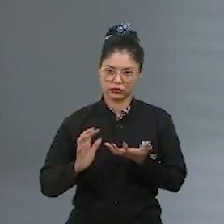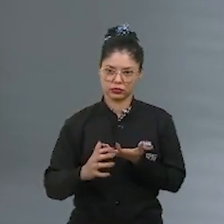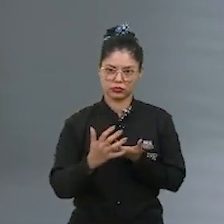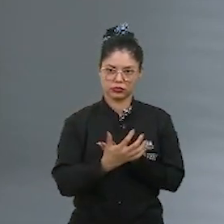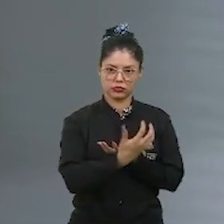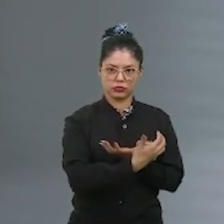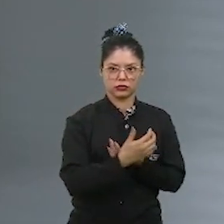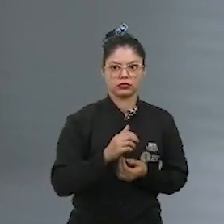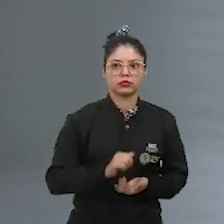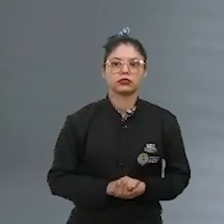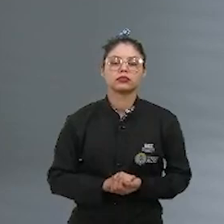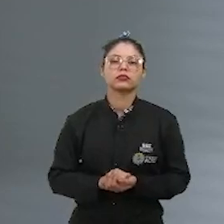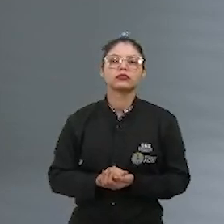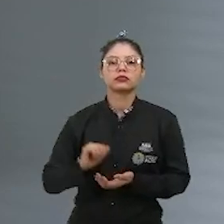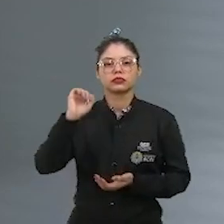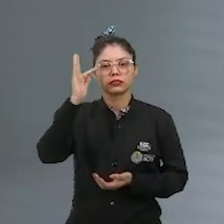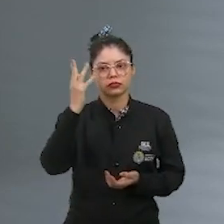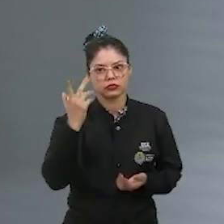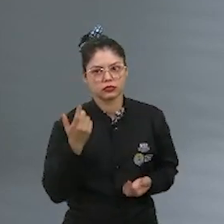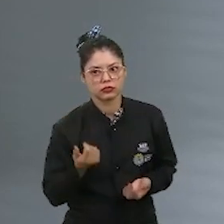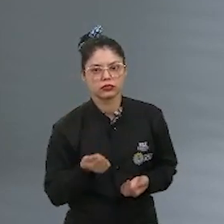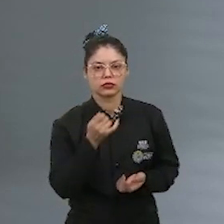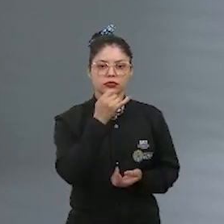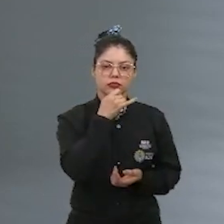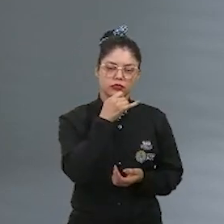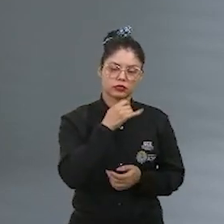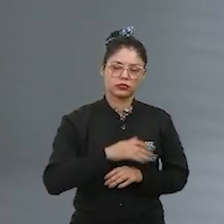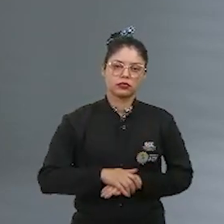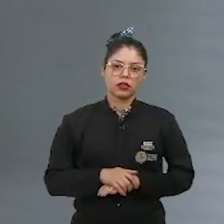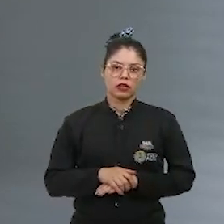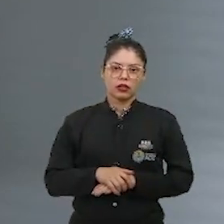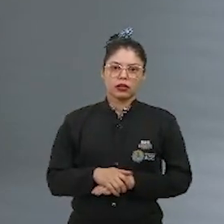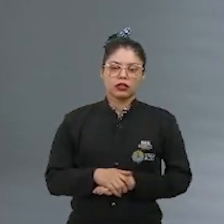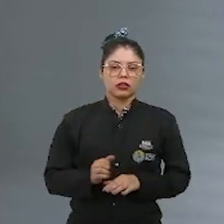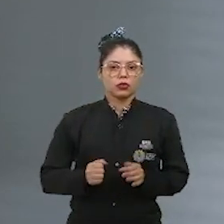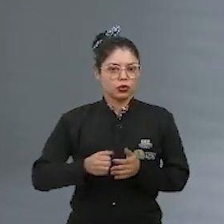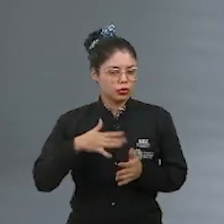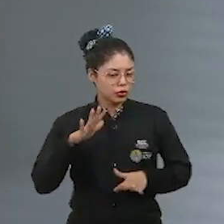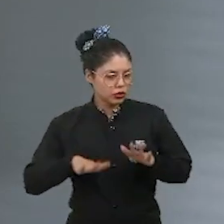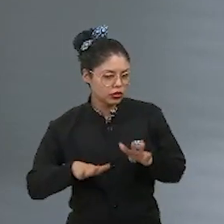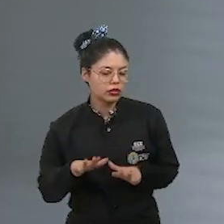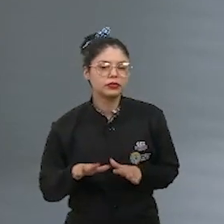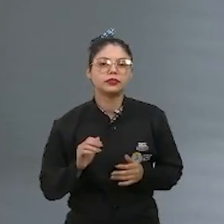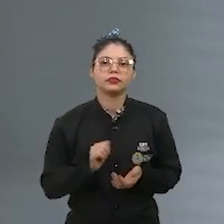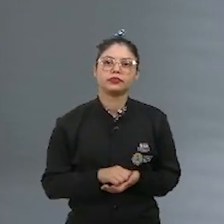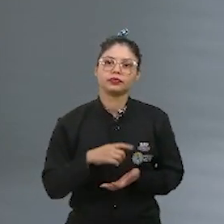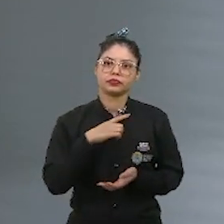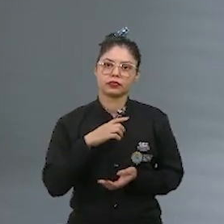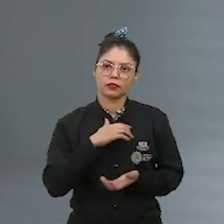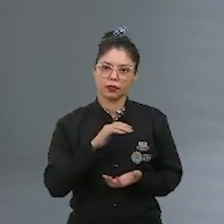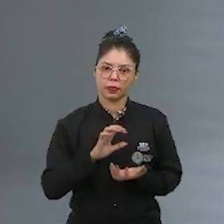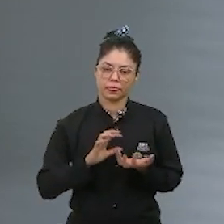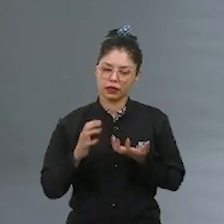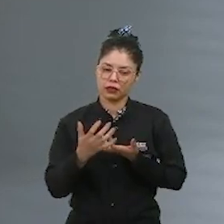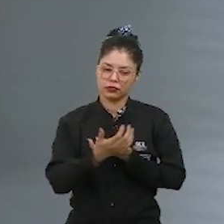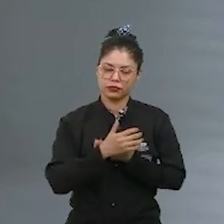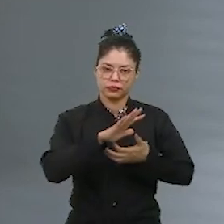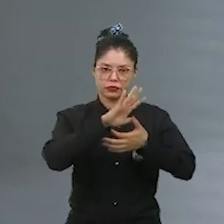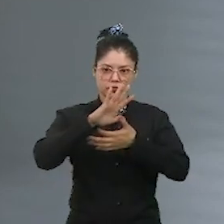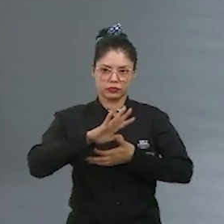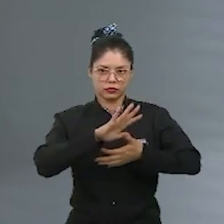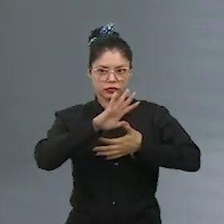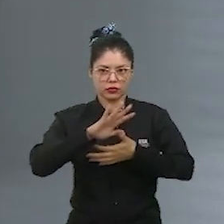continentes ali, do continente africano, por exemplo. Então, muita gente, e até no caso aqui no nosso continente americano, muita gente